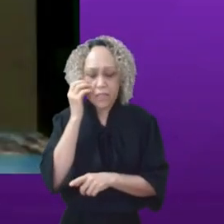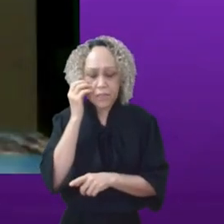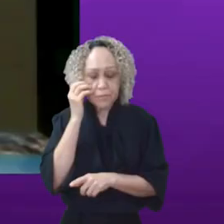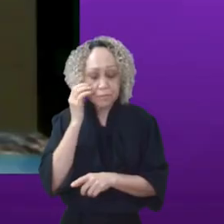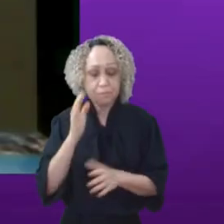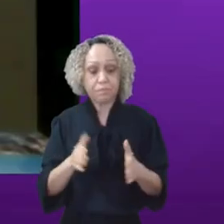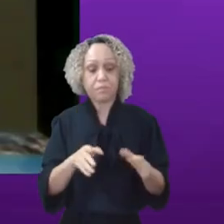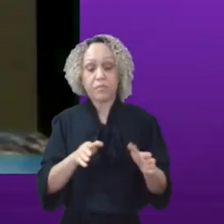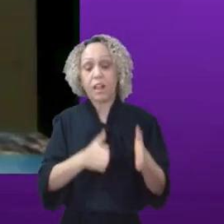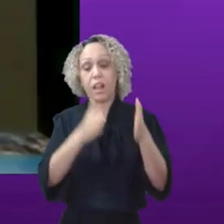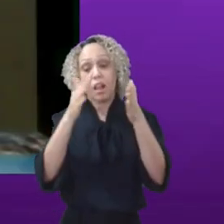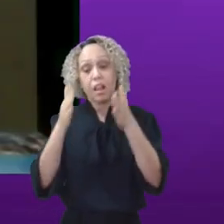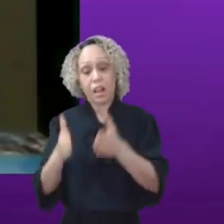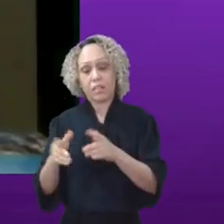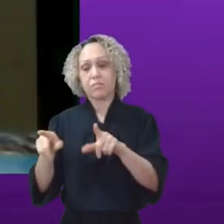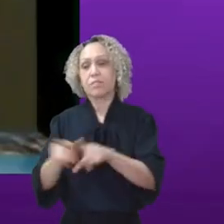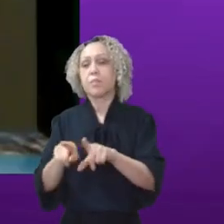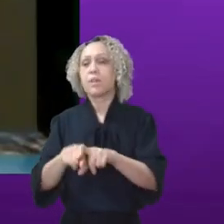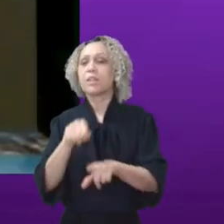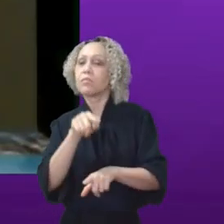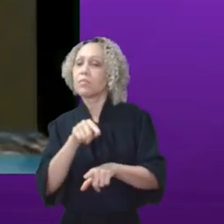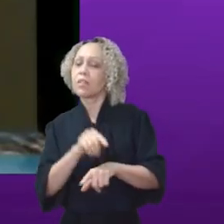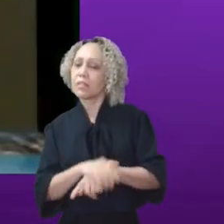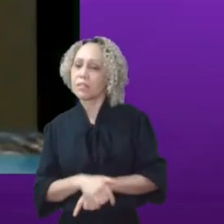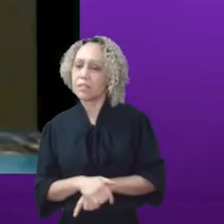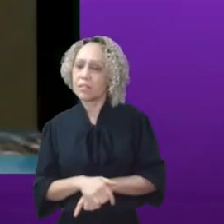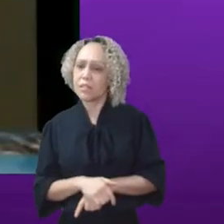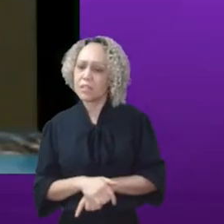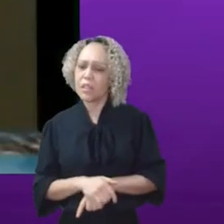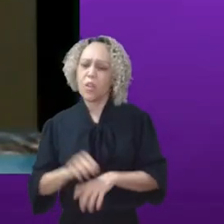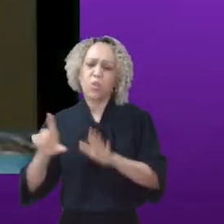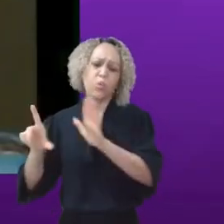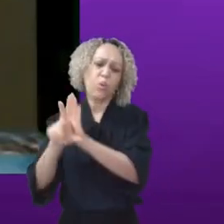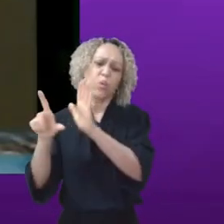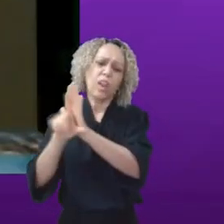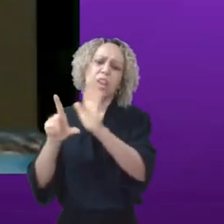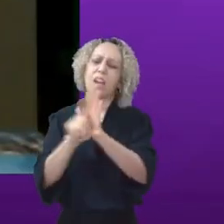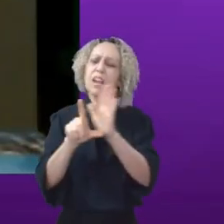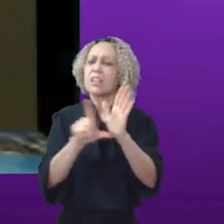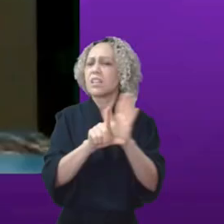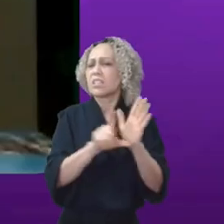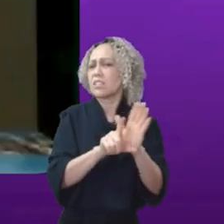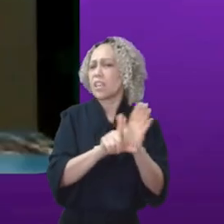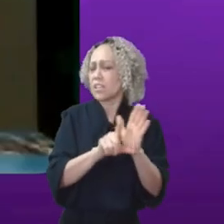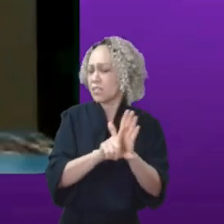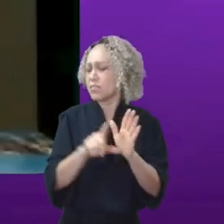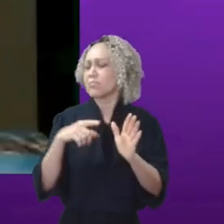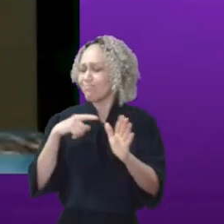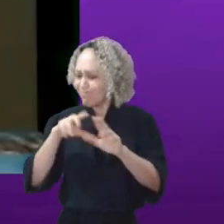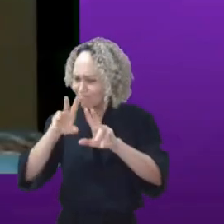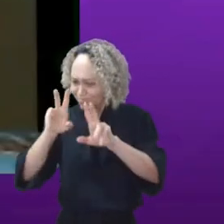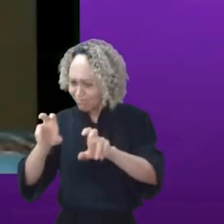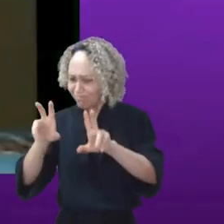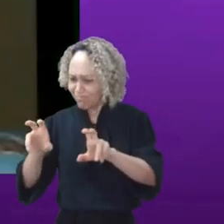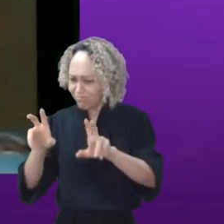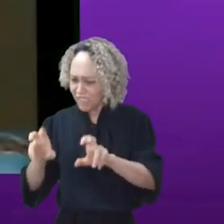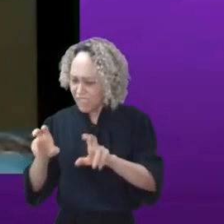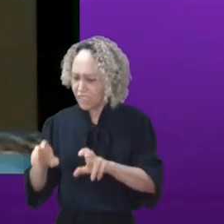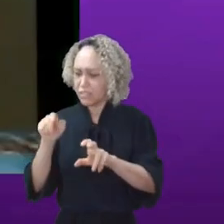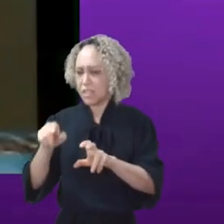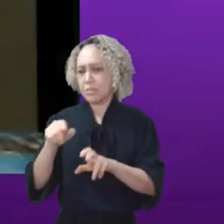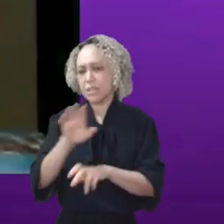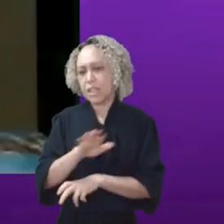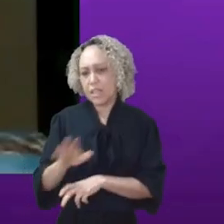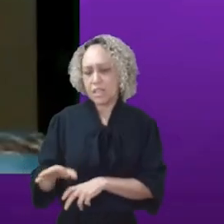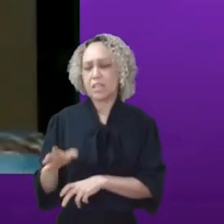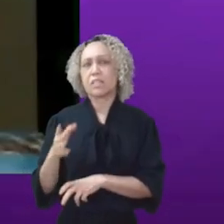demais legislações, elas têm sempre o tema da criança e do adolescente. No SUS, no Sistema